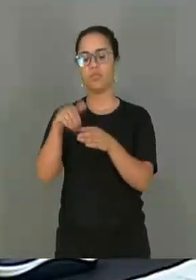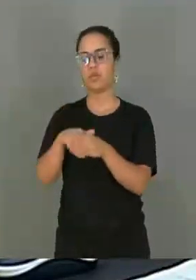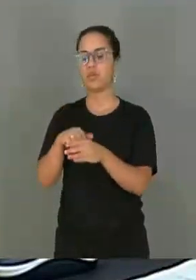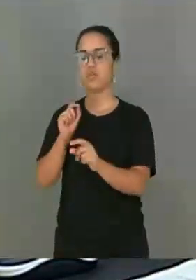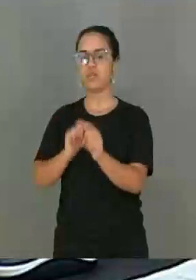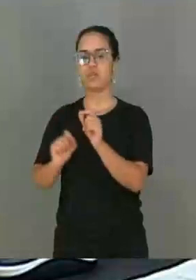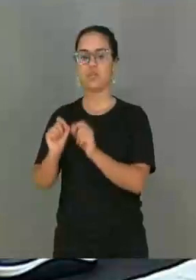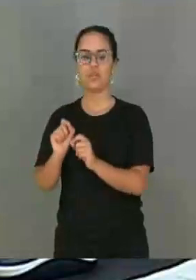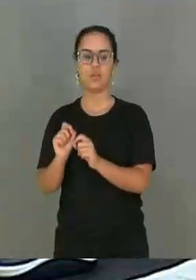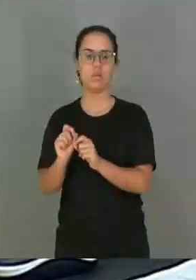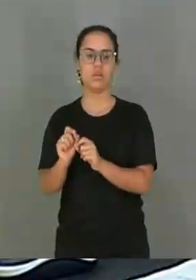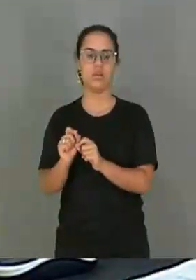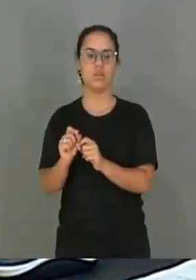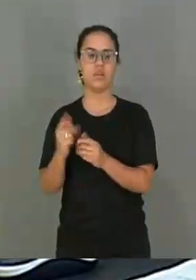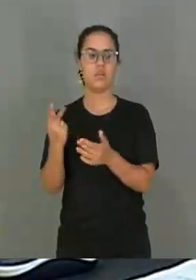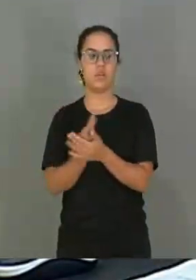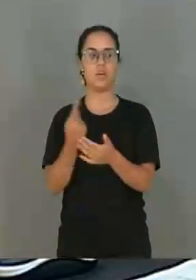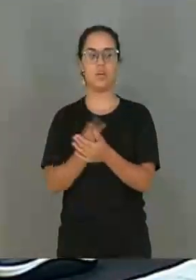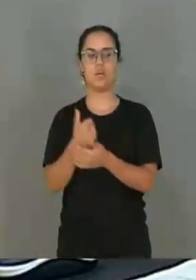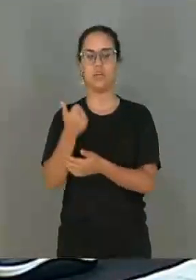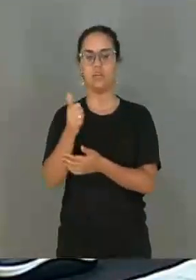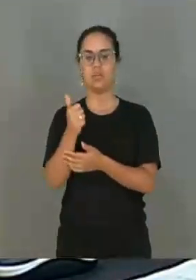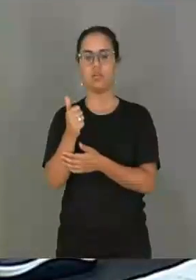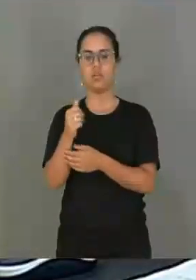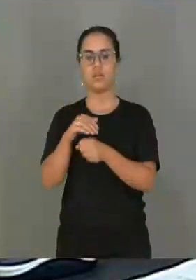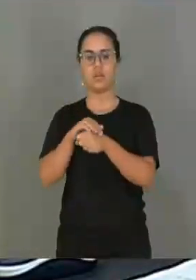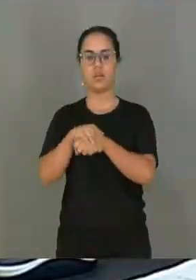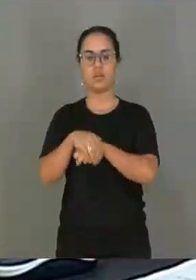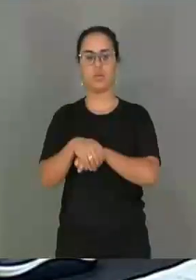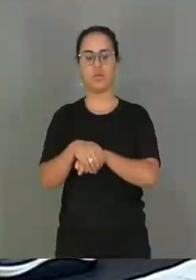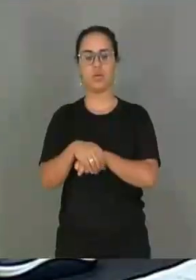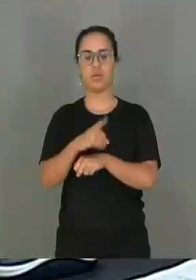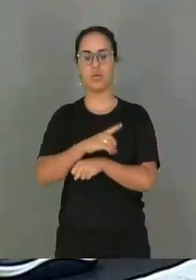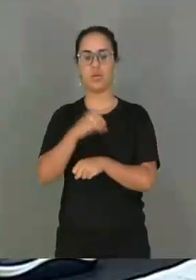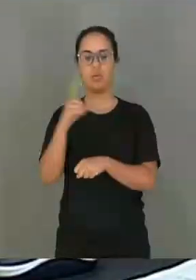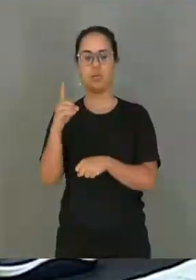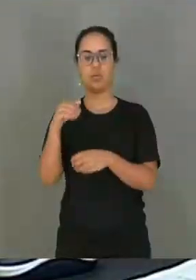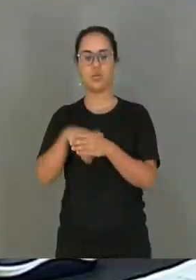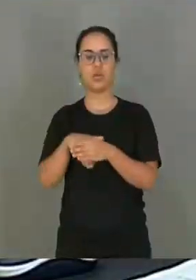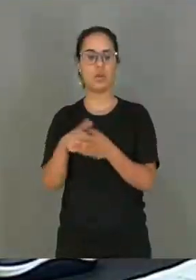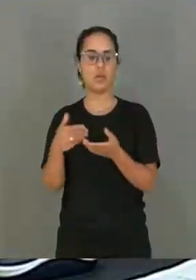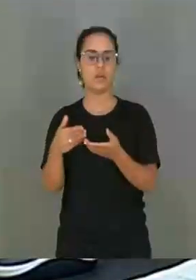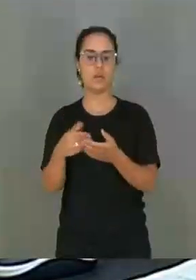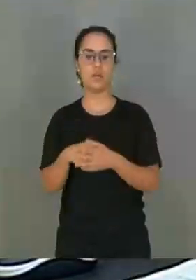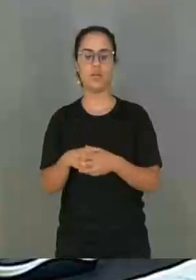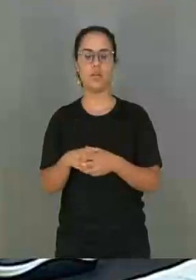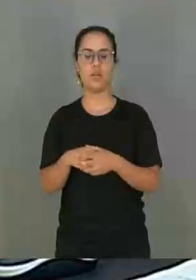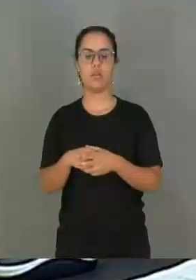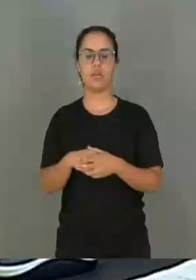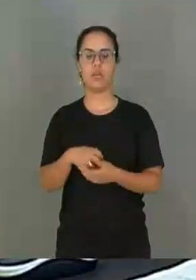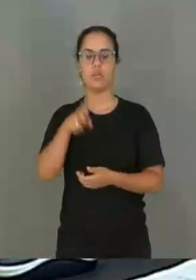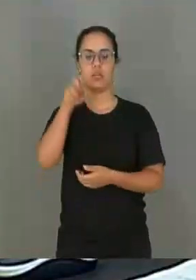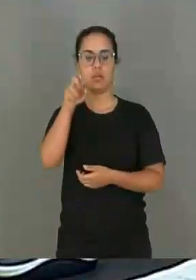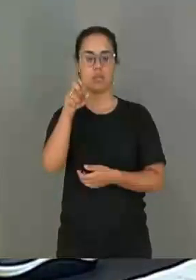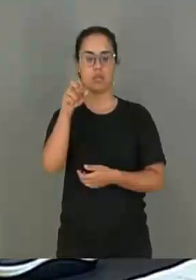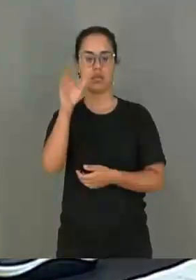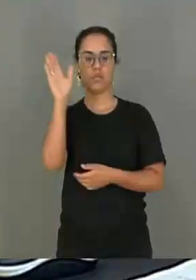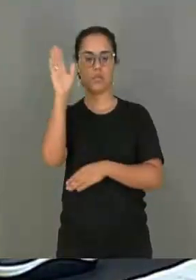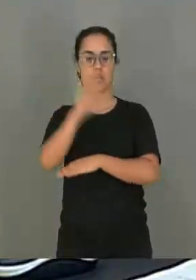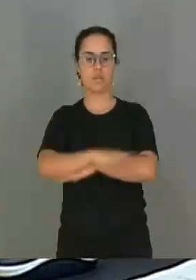que supostamente aconteceram 11 horas da noite, no dia da eleição, se 5 horas da